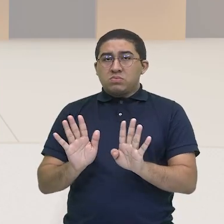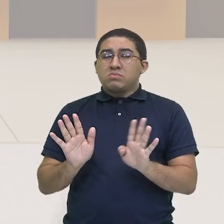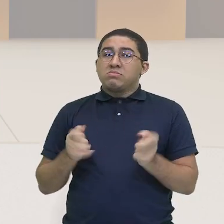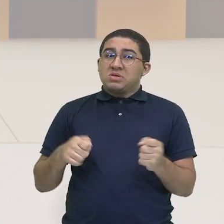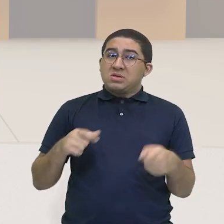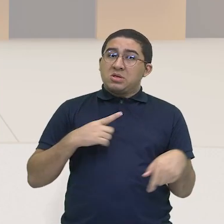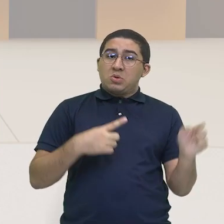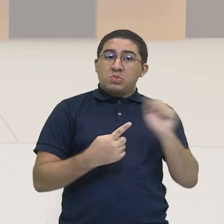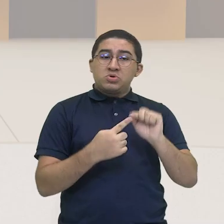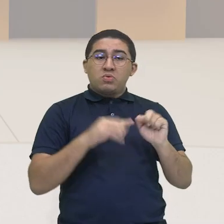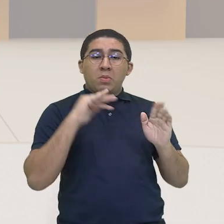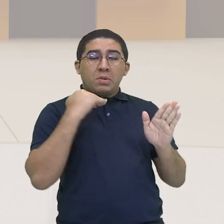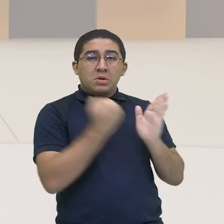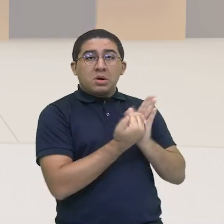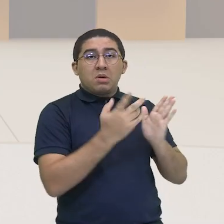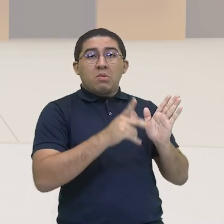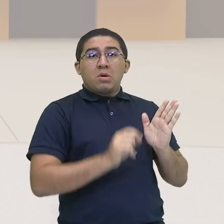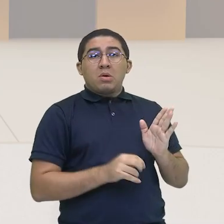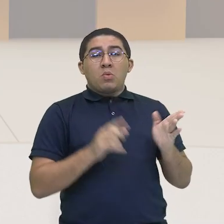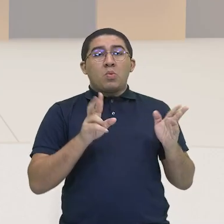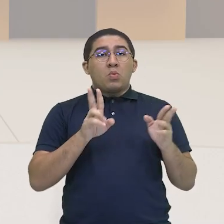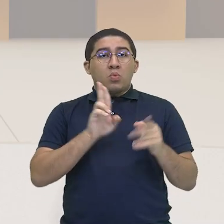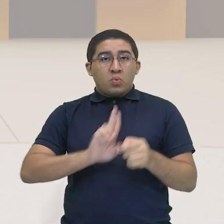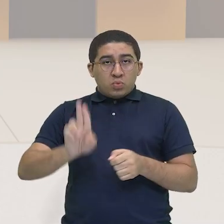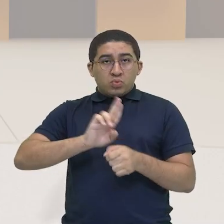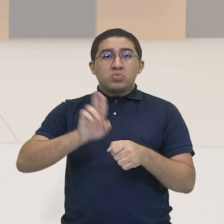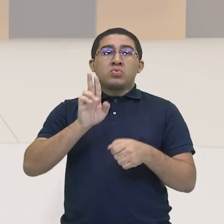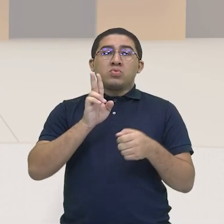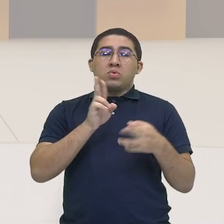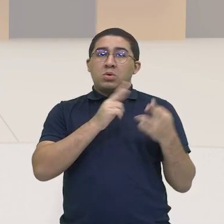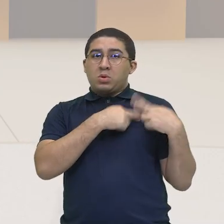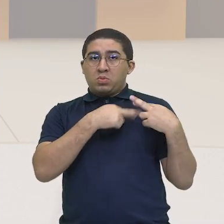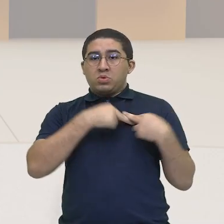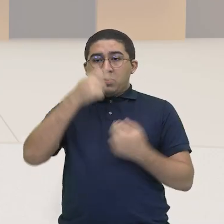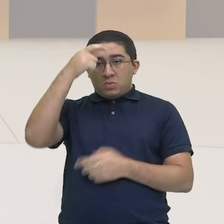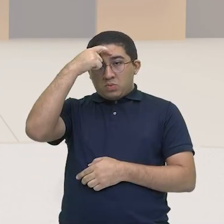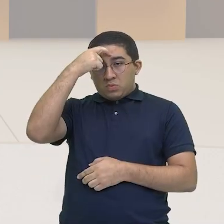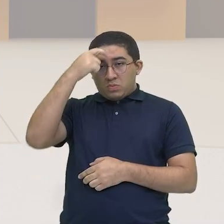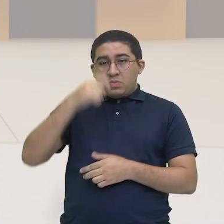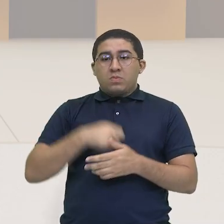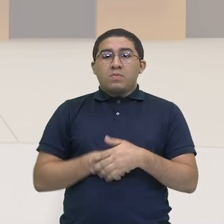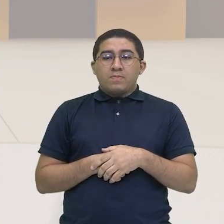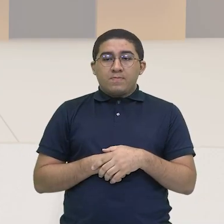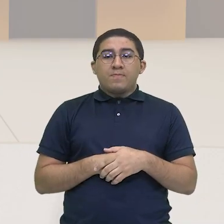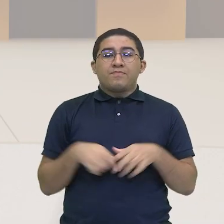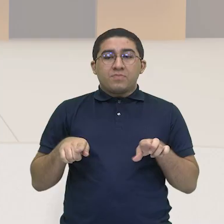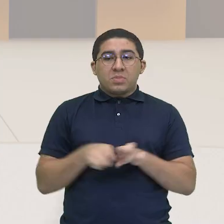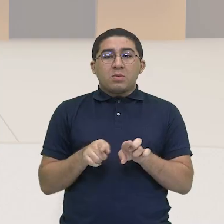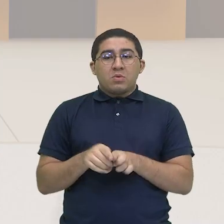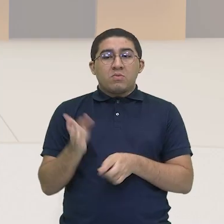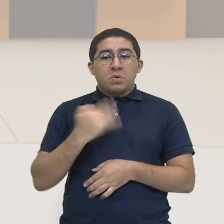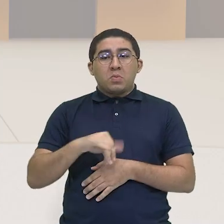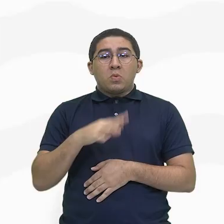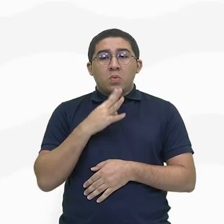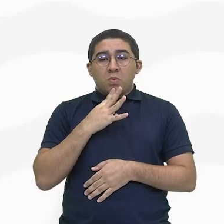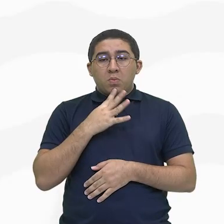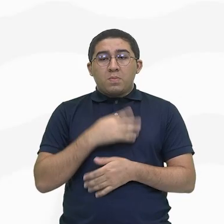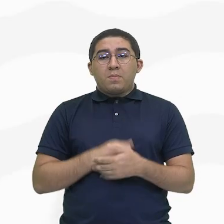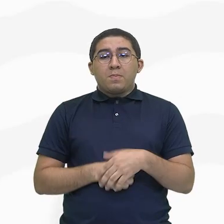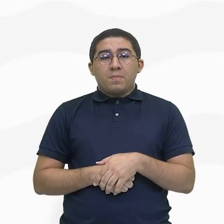esse objetivo, que é o consumo e produção responsáveis. Então, vamos conhecer exatamente esse objetivo 12. Vamos